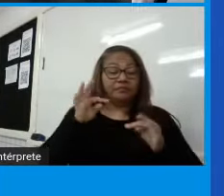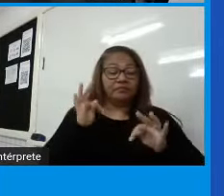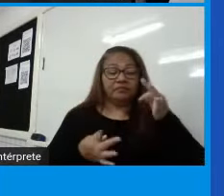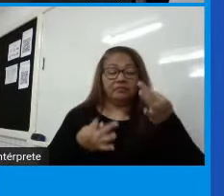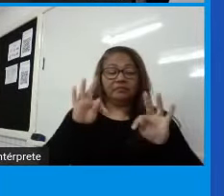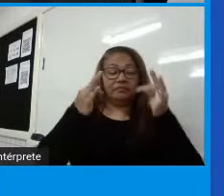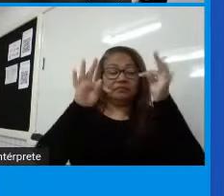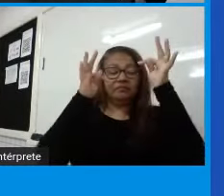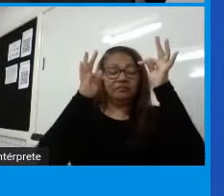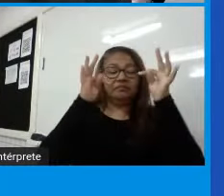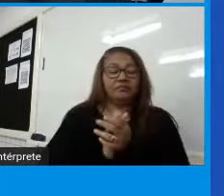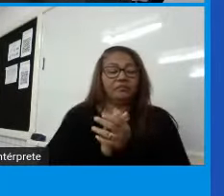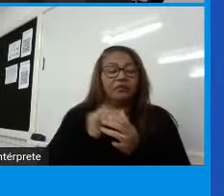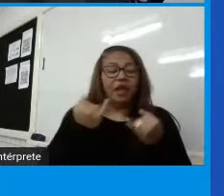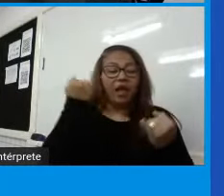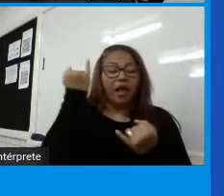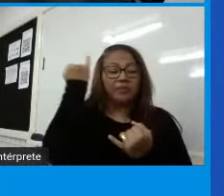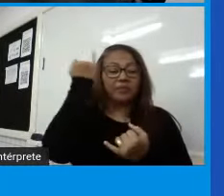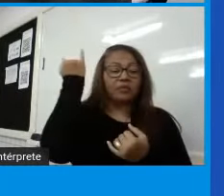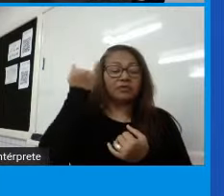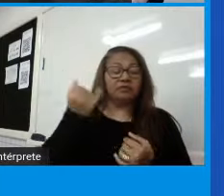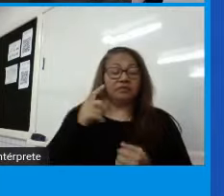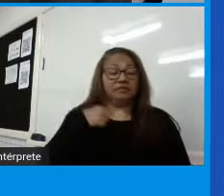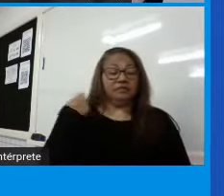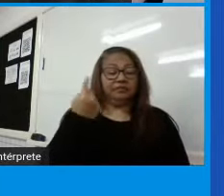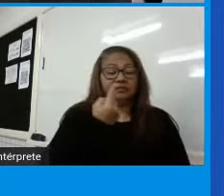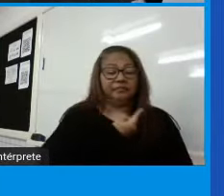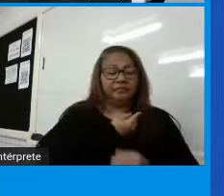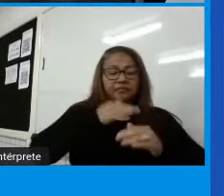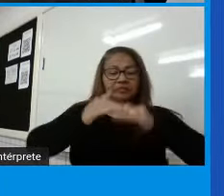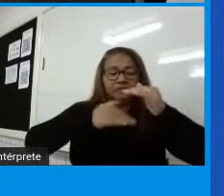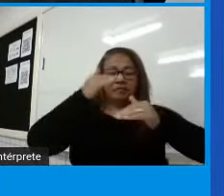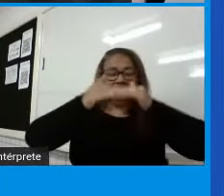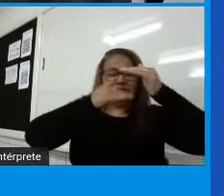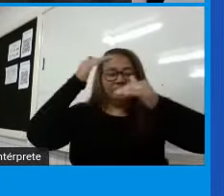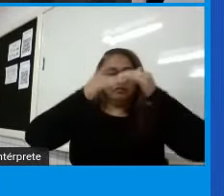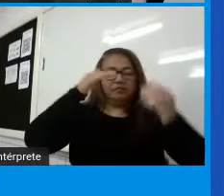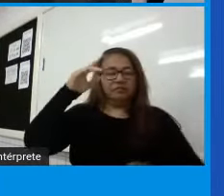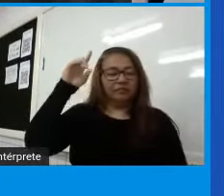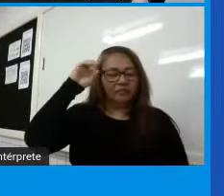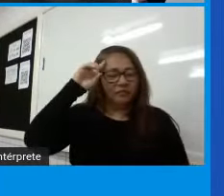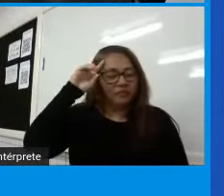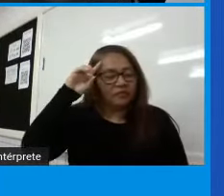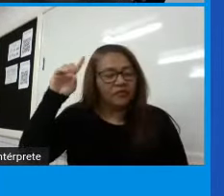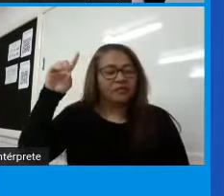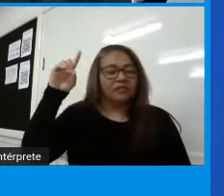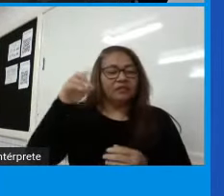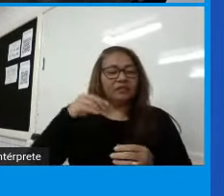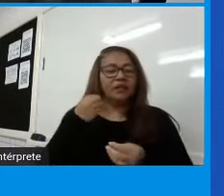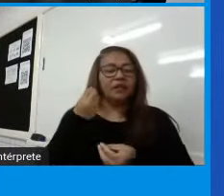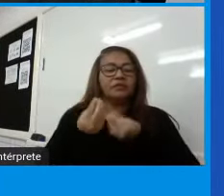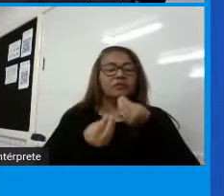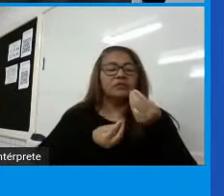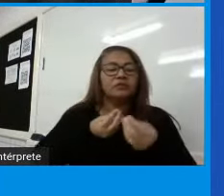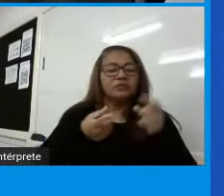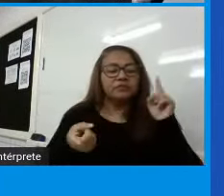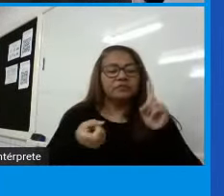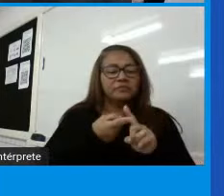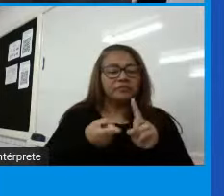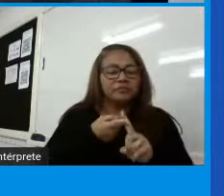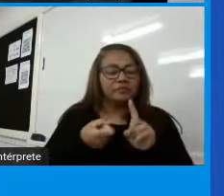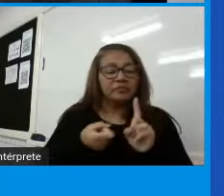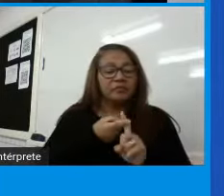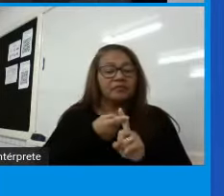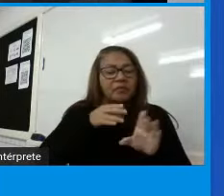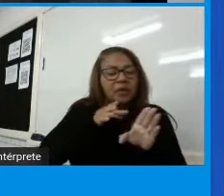é importante tanto para a gente produzir e desenvolver o nosso dia a dia, como também para que a gente possa dar a devida